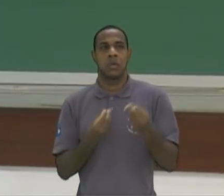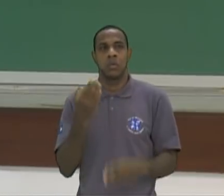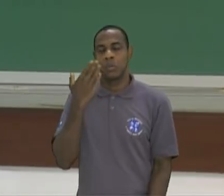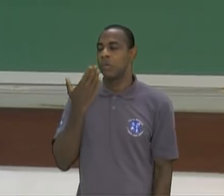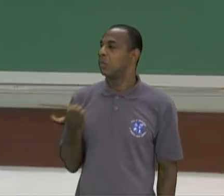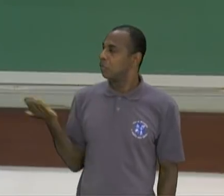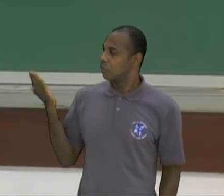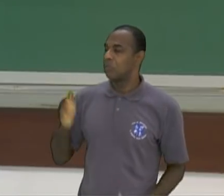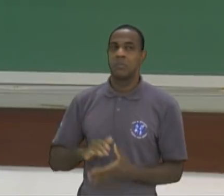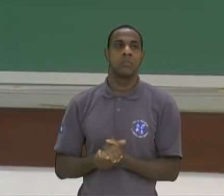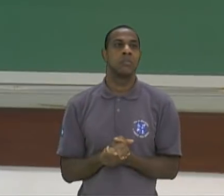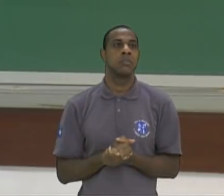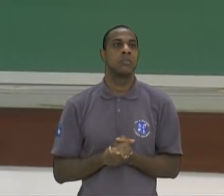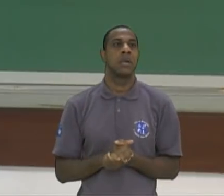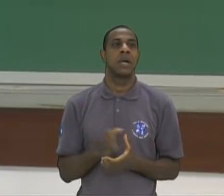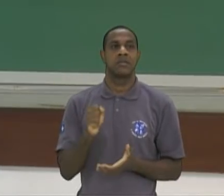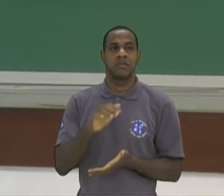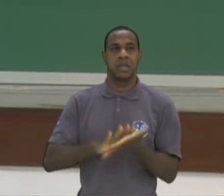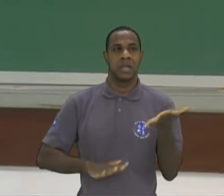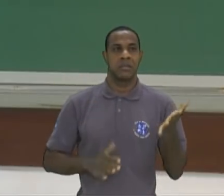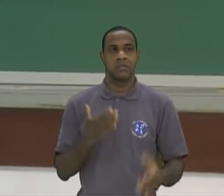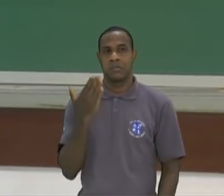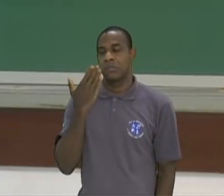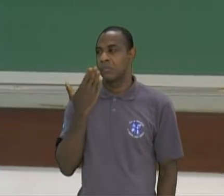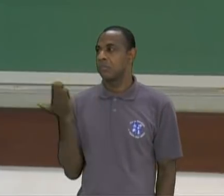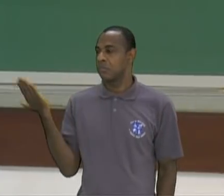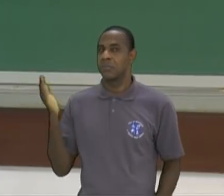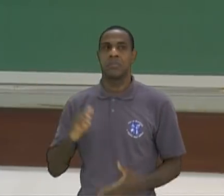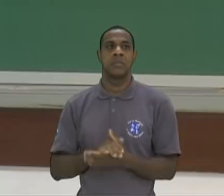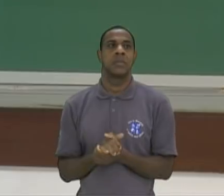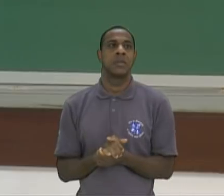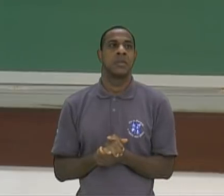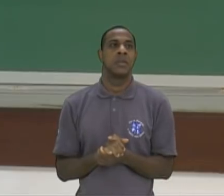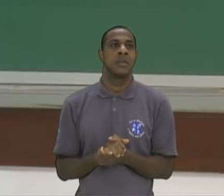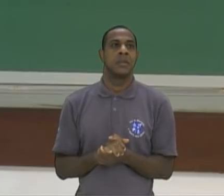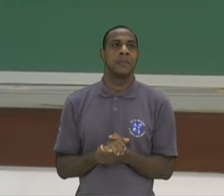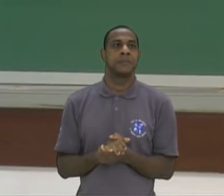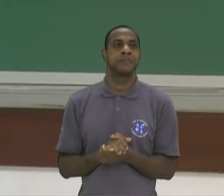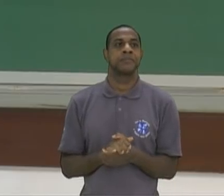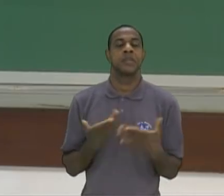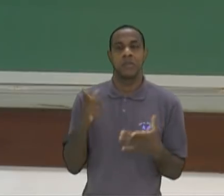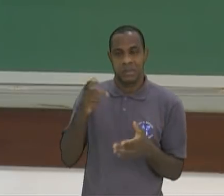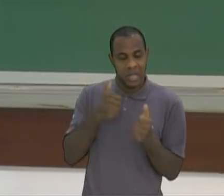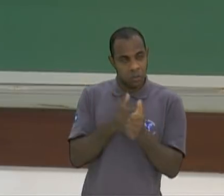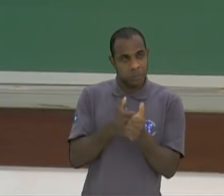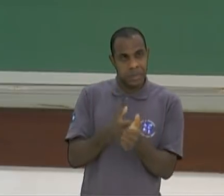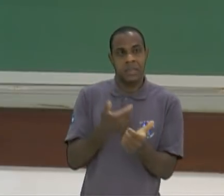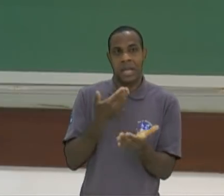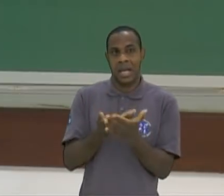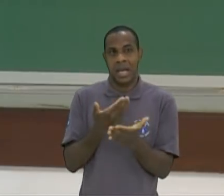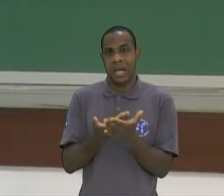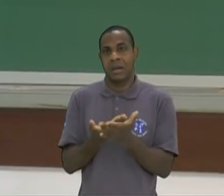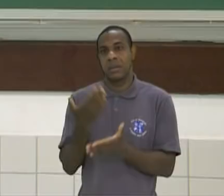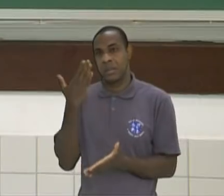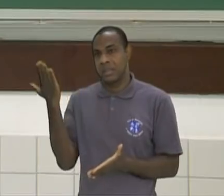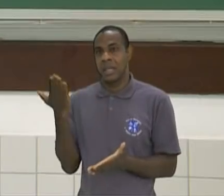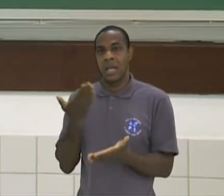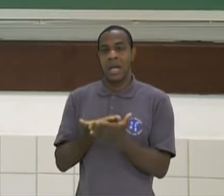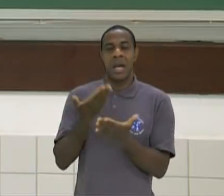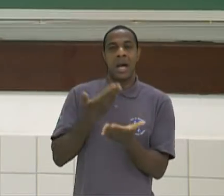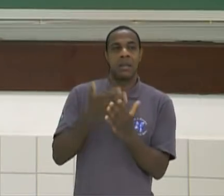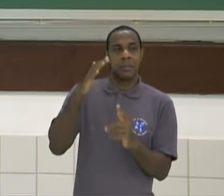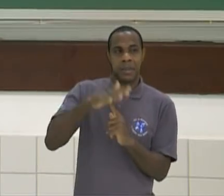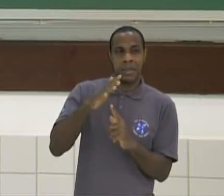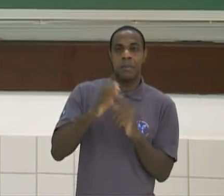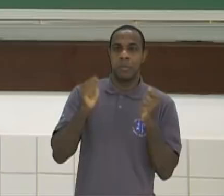hoje, exercício objetivo, né? O nosso quiz. Então você que está acompanhando as aulas aí pelo aplicativo Aula Paraná, você pode